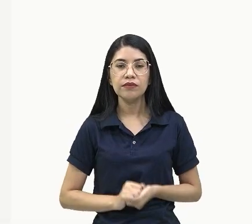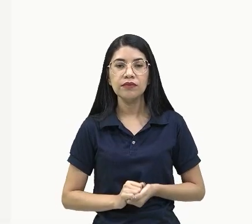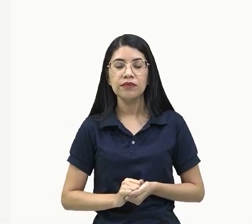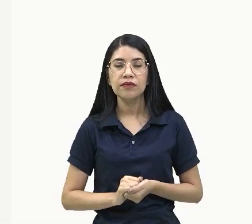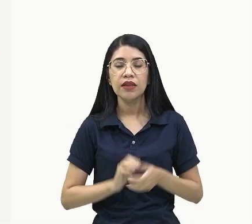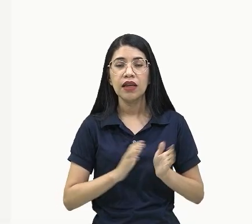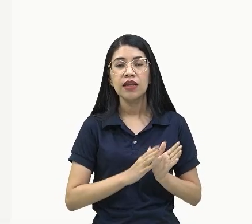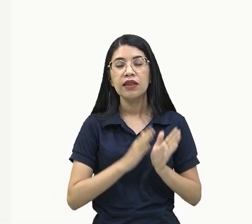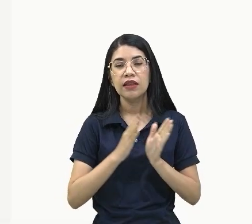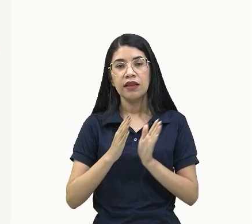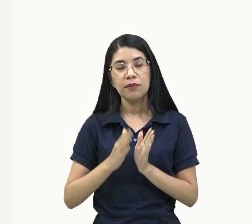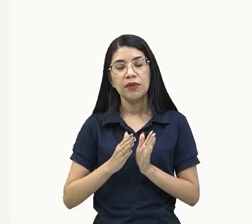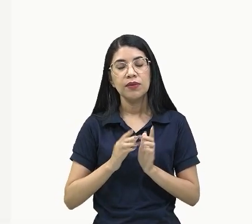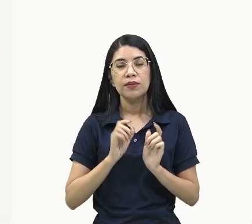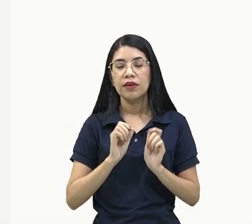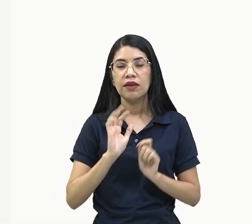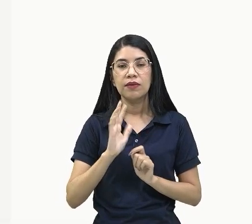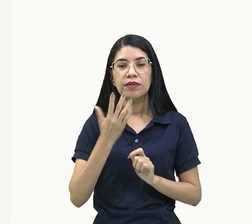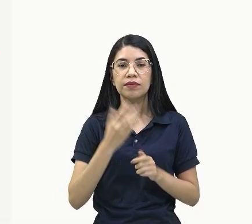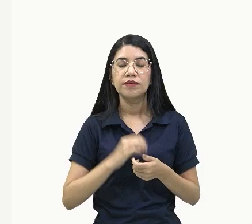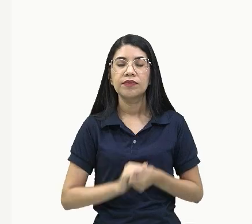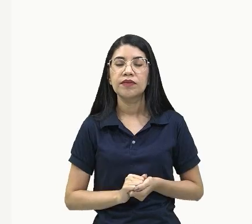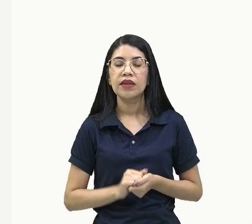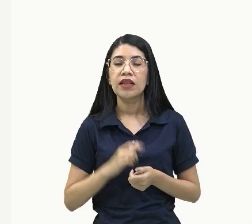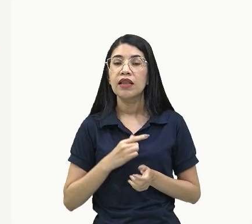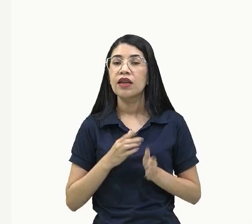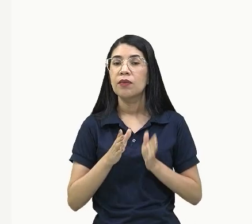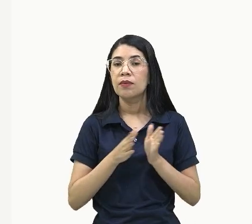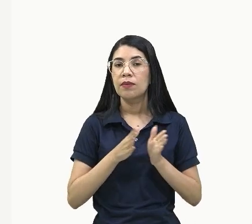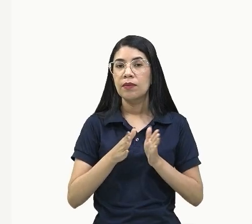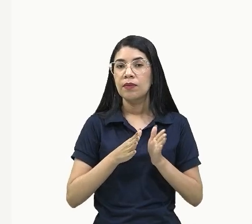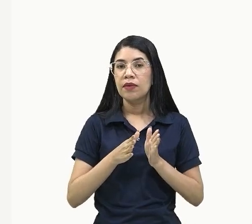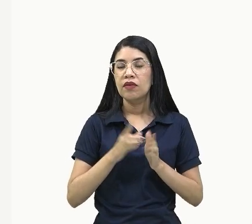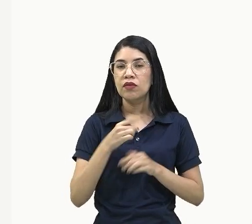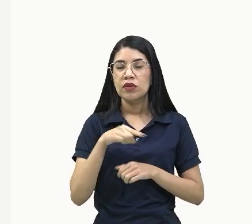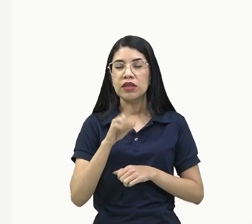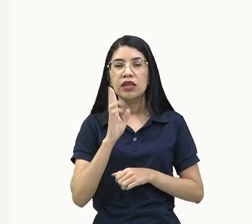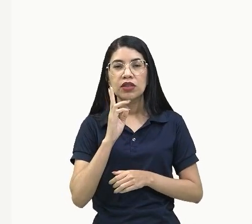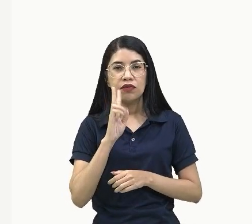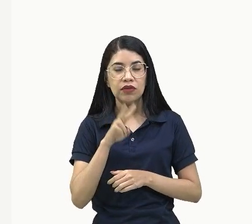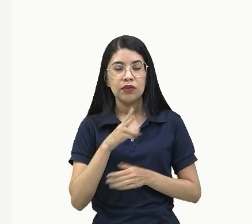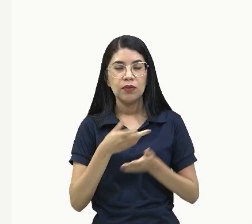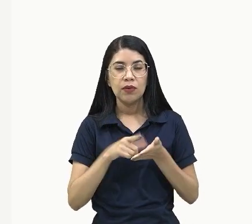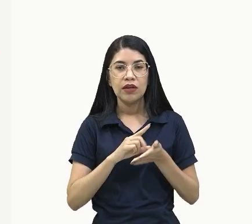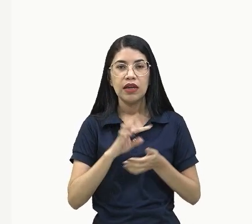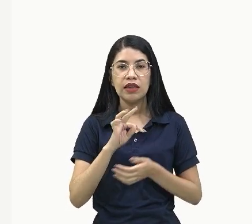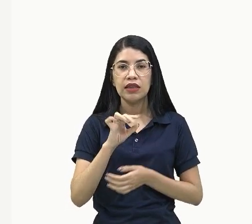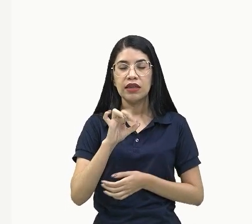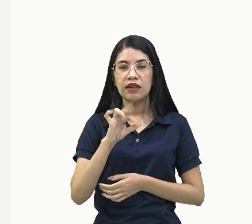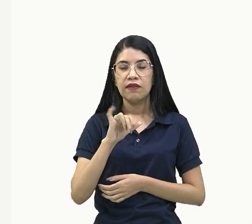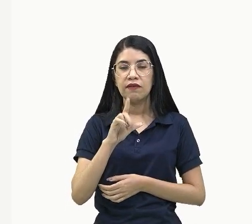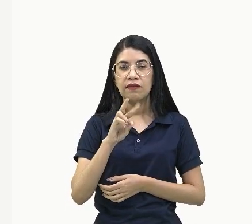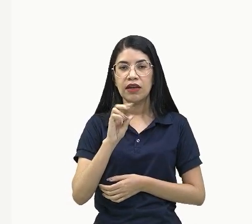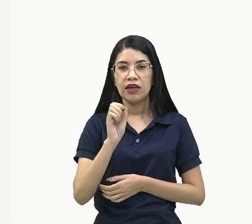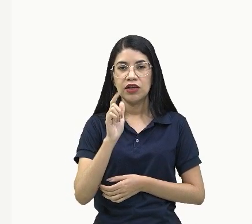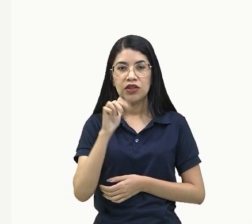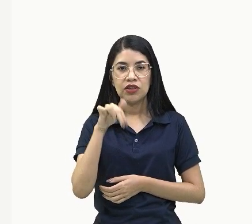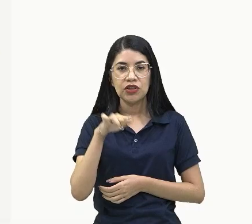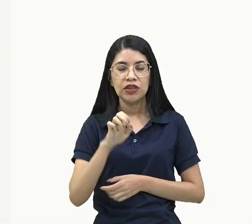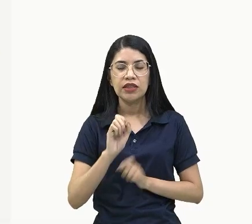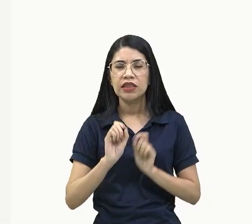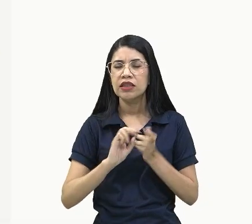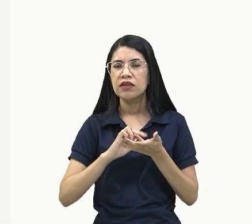desse estágio, o que vai ocorrer? Uma etapa chamada, como vocês viram, de clivagem. Vejam só, a